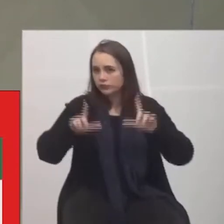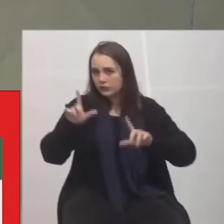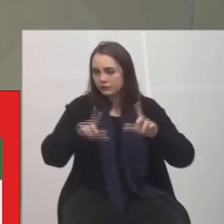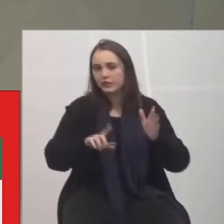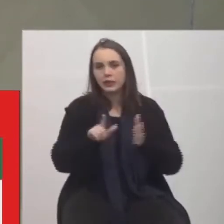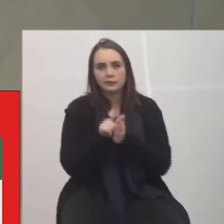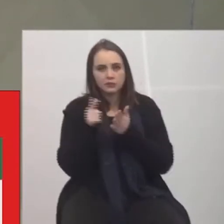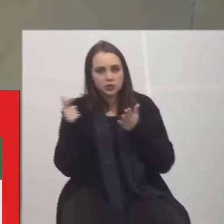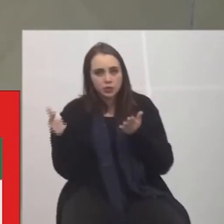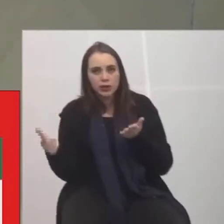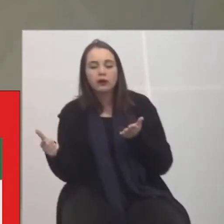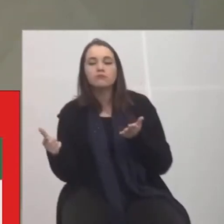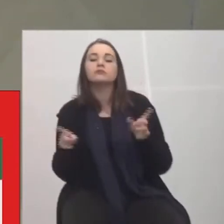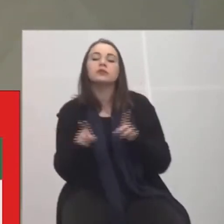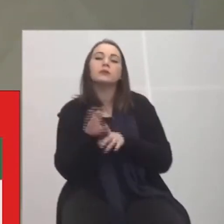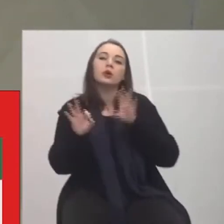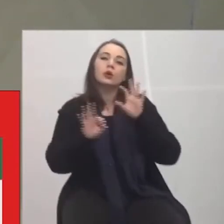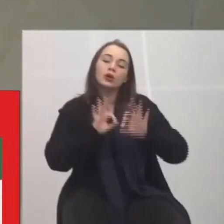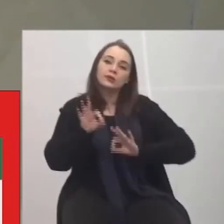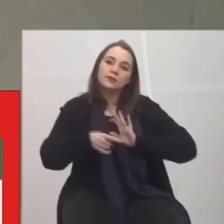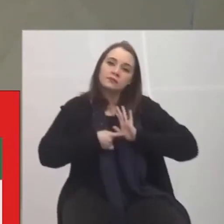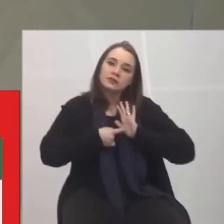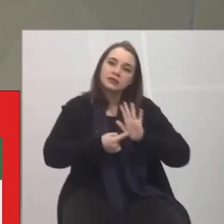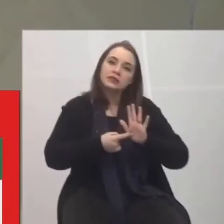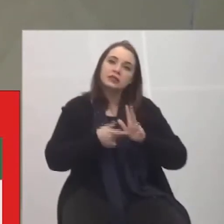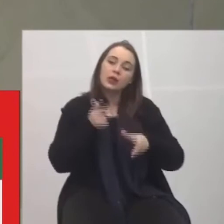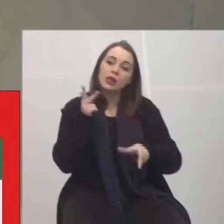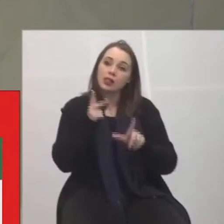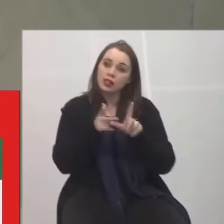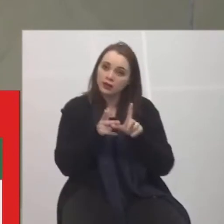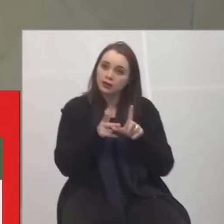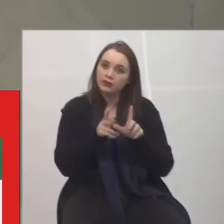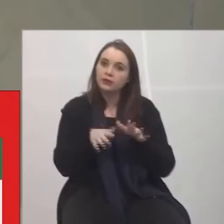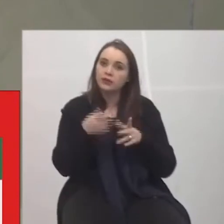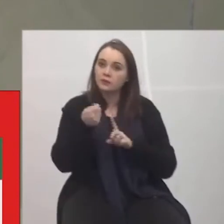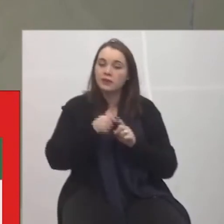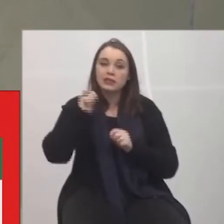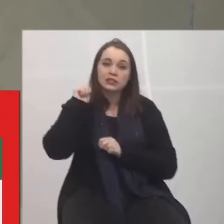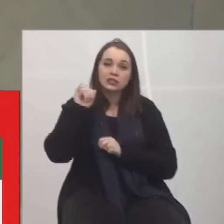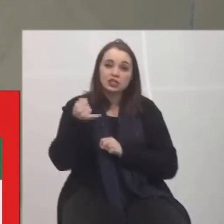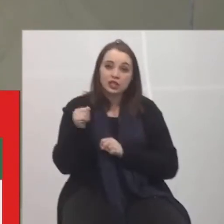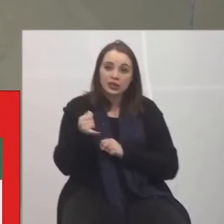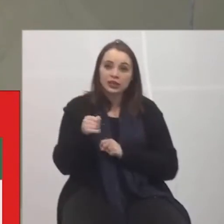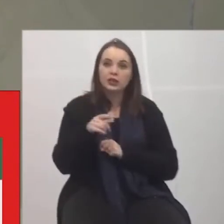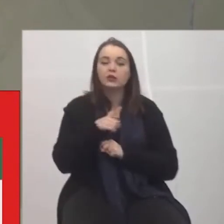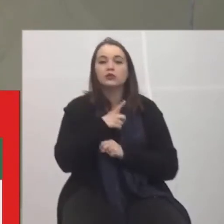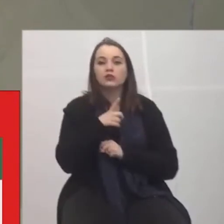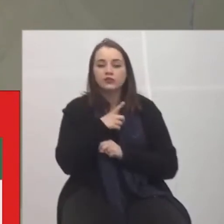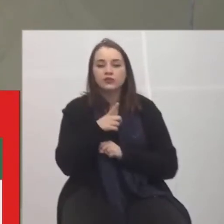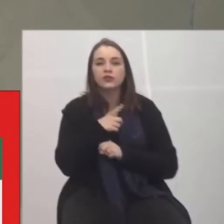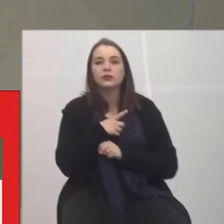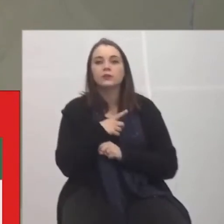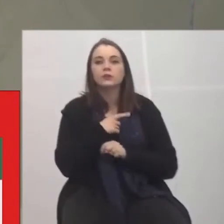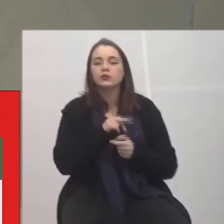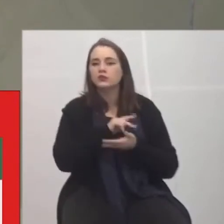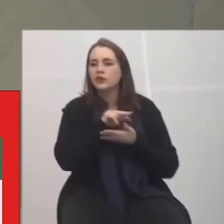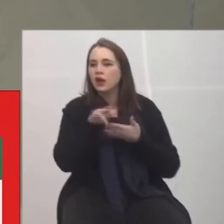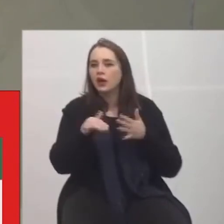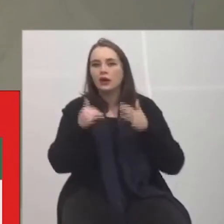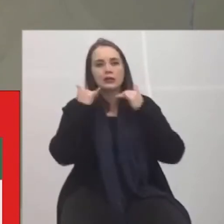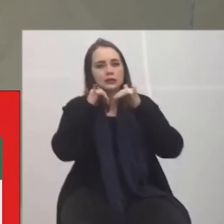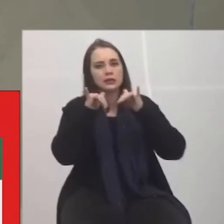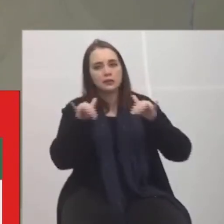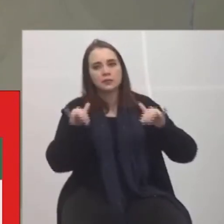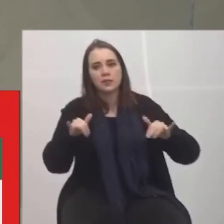também. Organização e apresentação de lives. Então, em janeiro, basicamente foi para